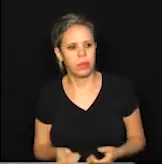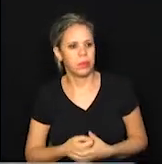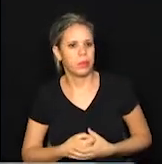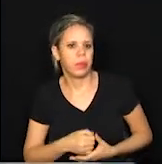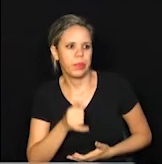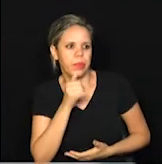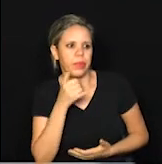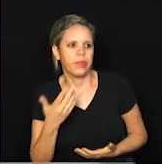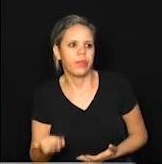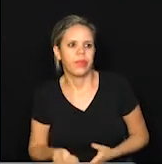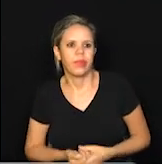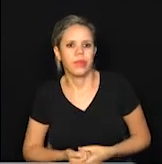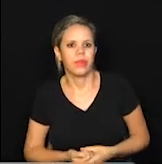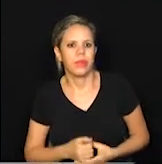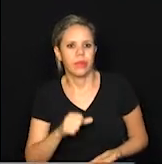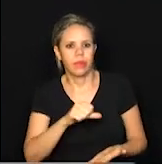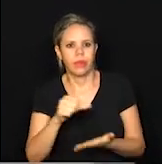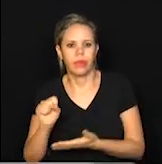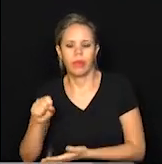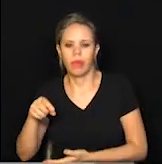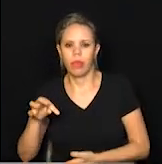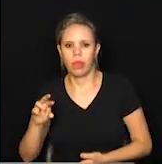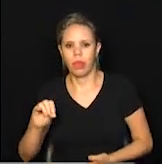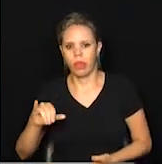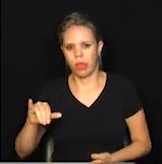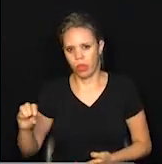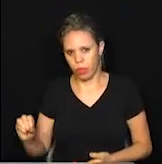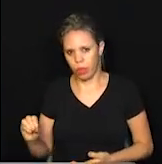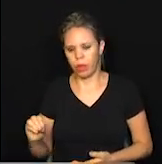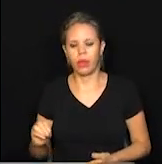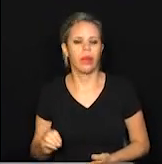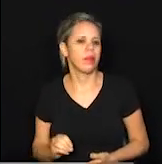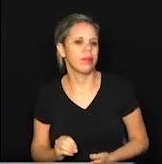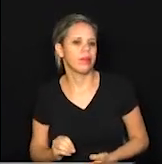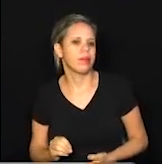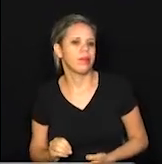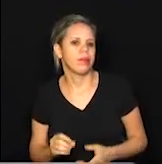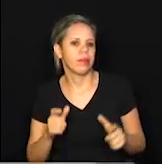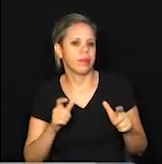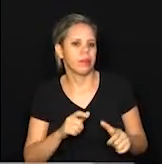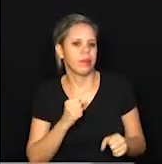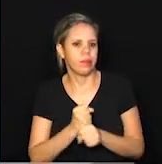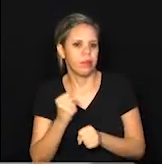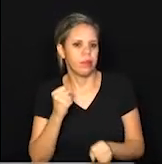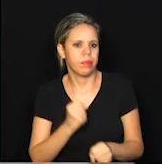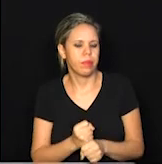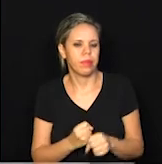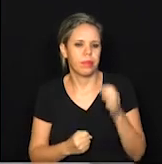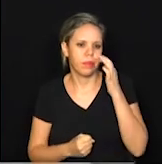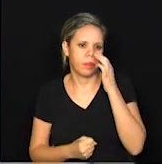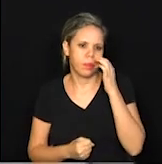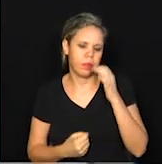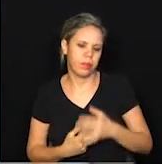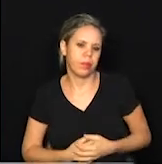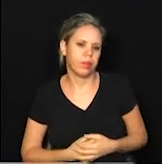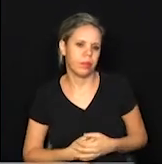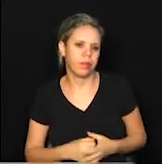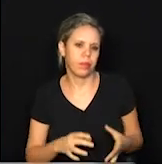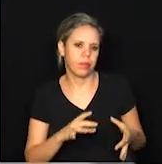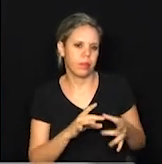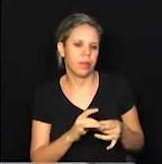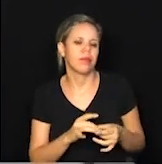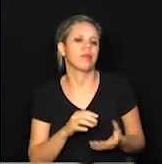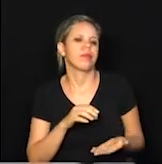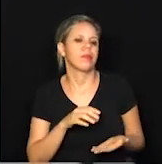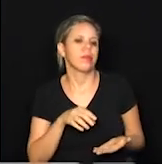caso, a região ali do Santo Antônio, o campo que está sendo construído no Vista Alegre, são parcerias do serviço